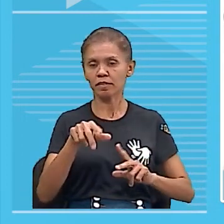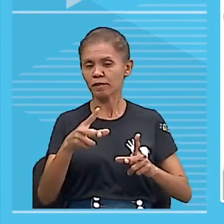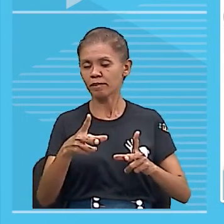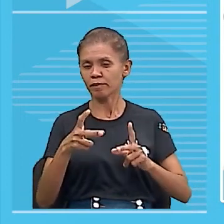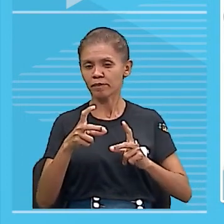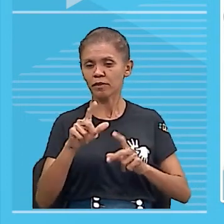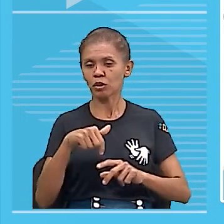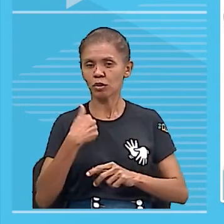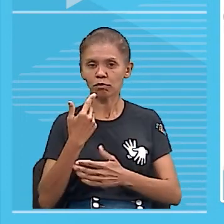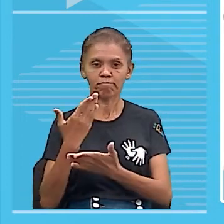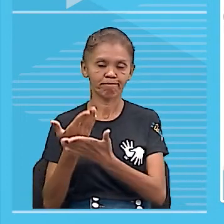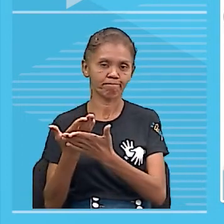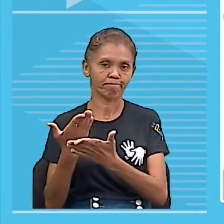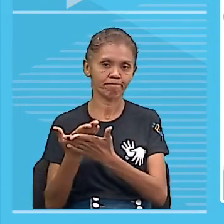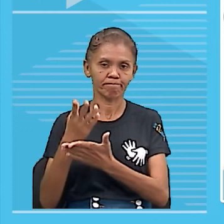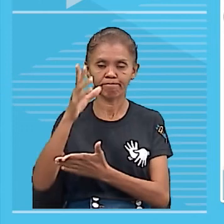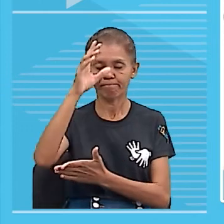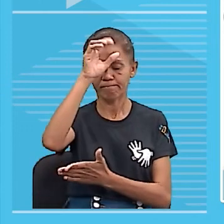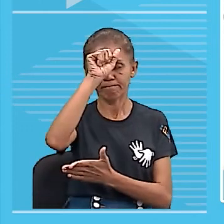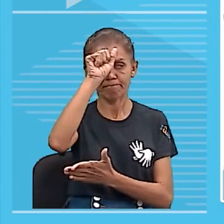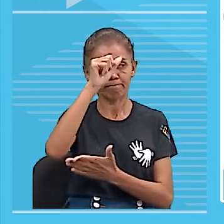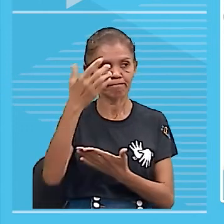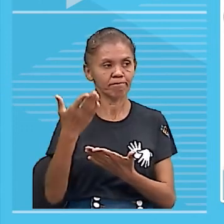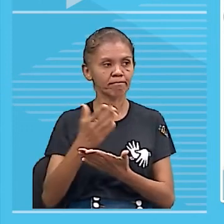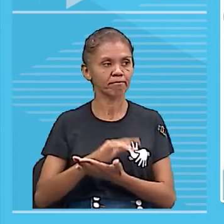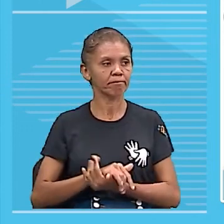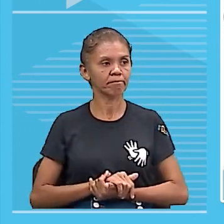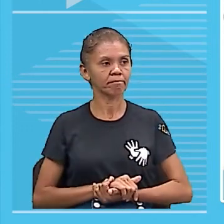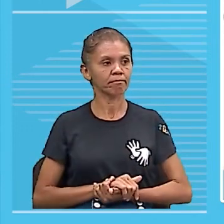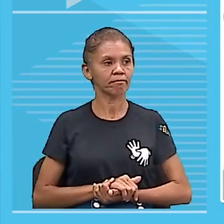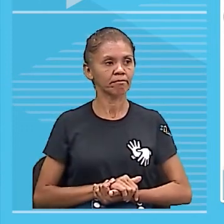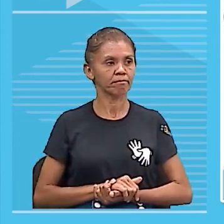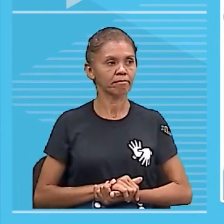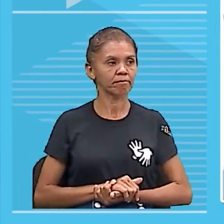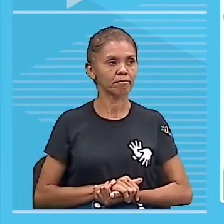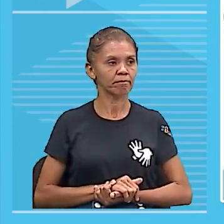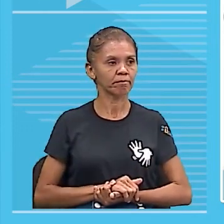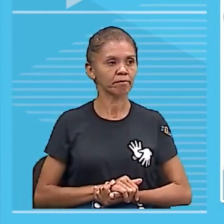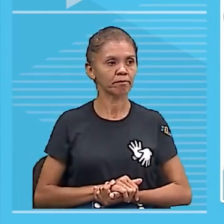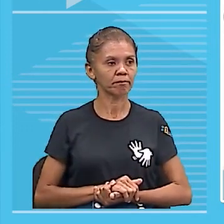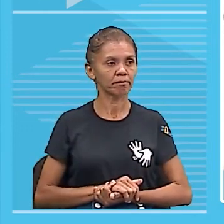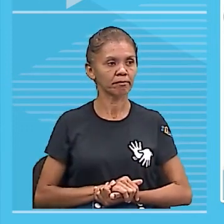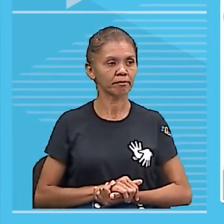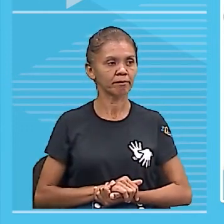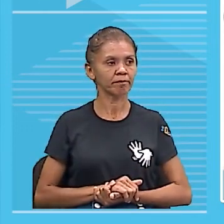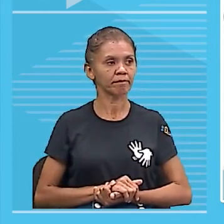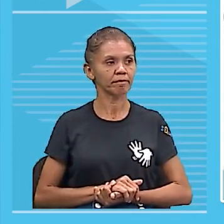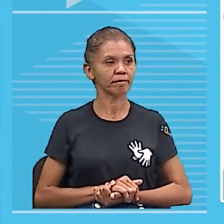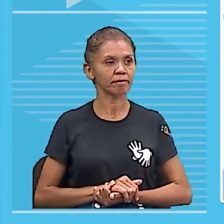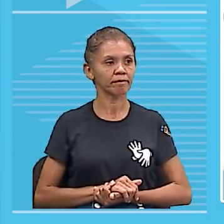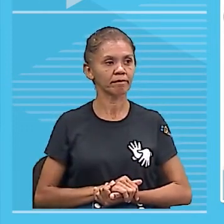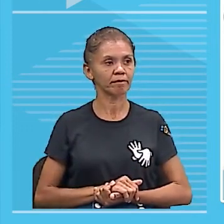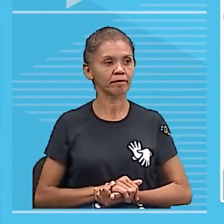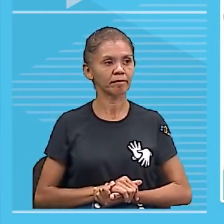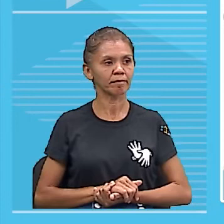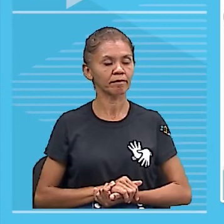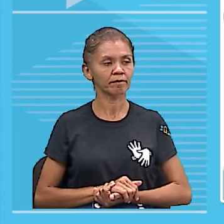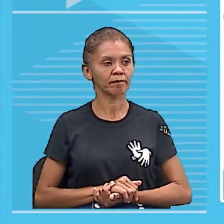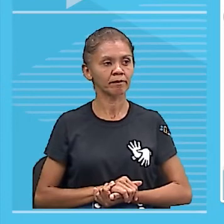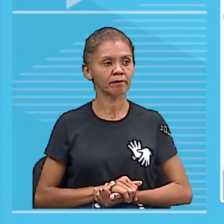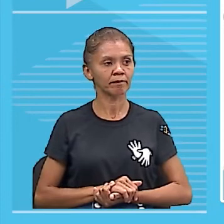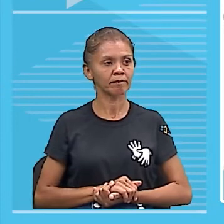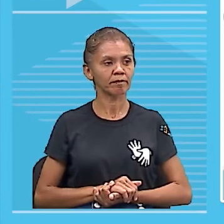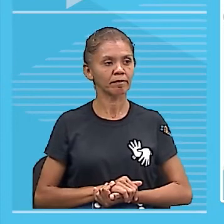já trabalhou o que a configuração é diferente